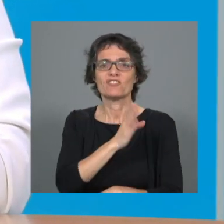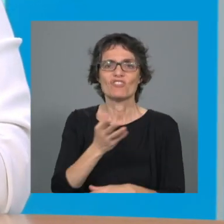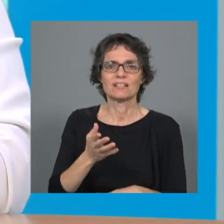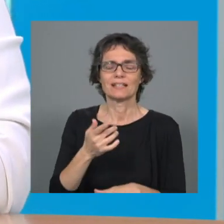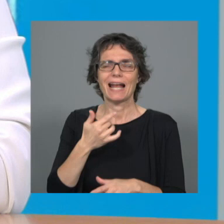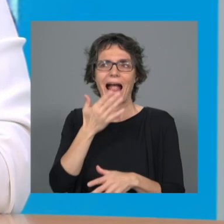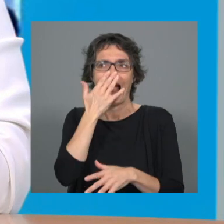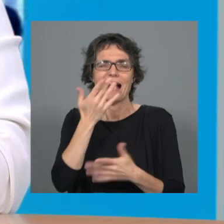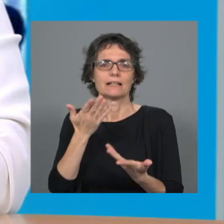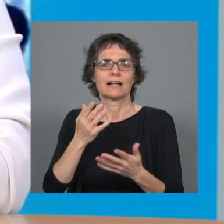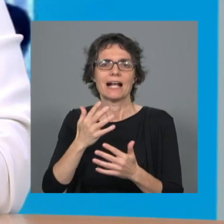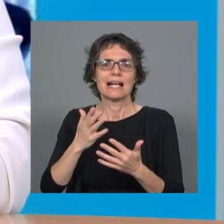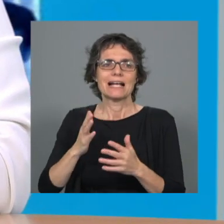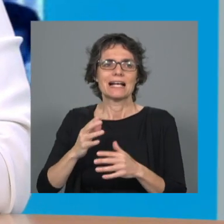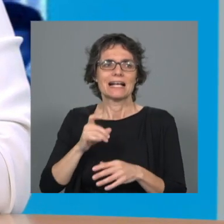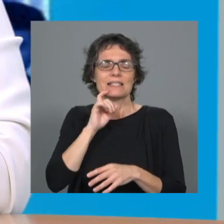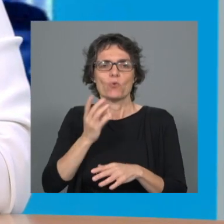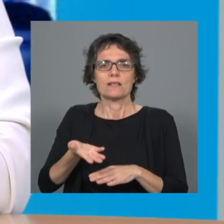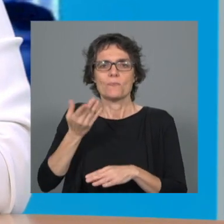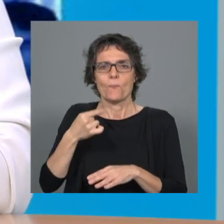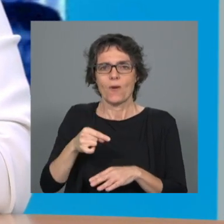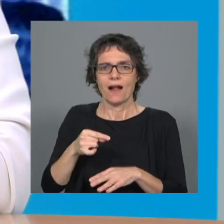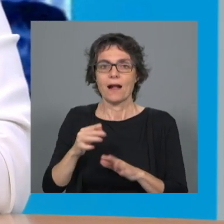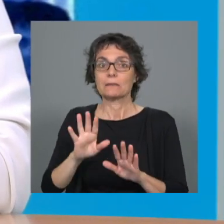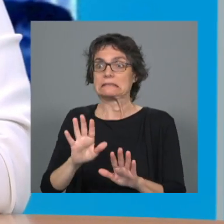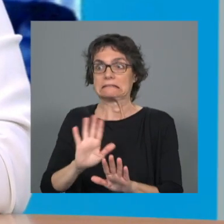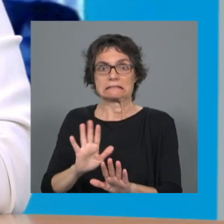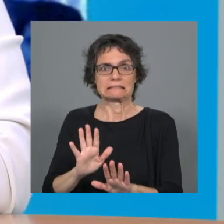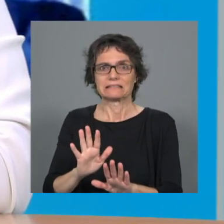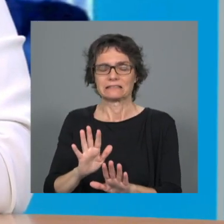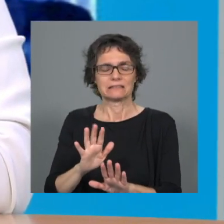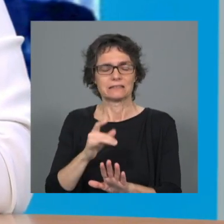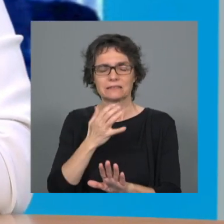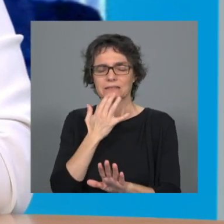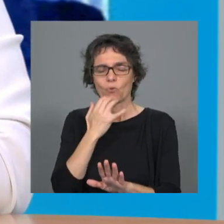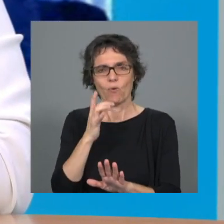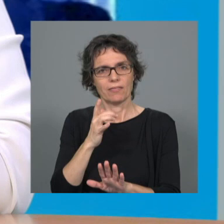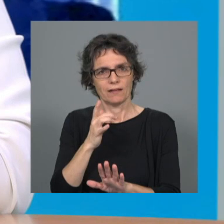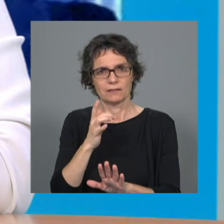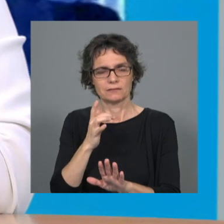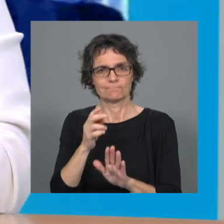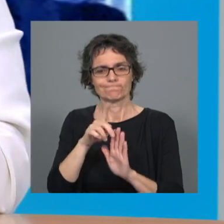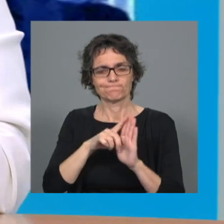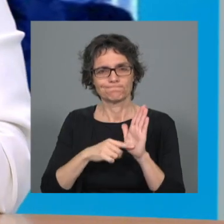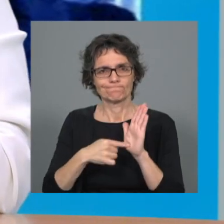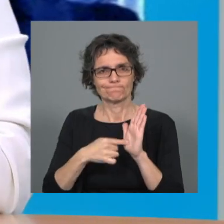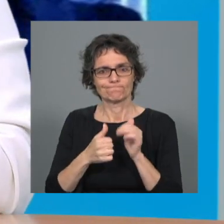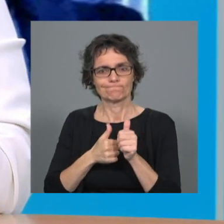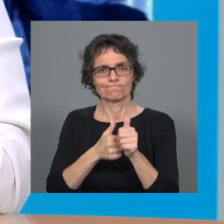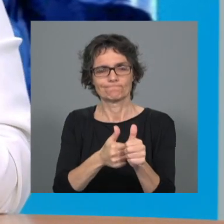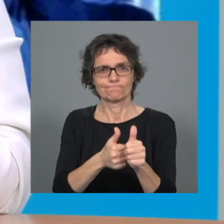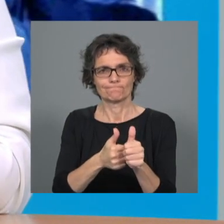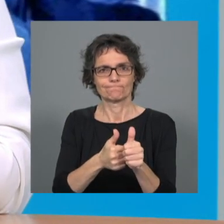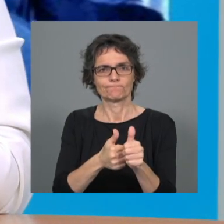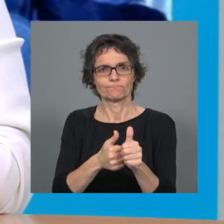seguros, mas isso não nos pode fazer deixar de cumprir aqueles pedidos mínimos